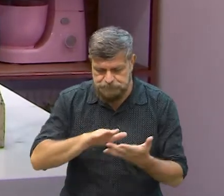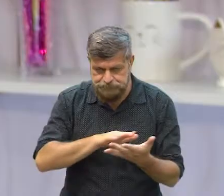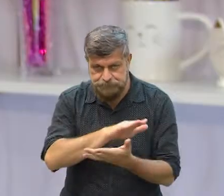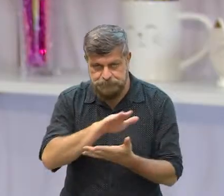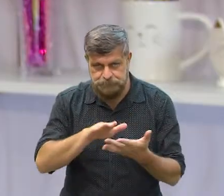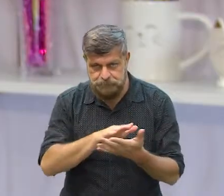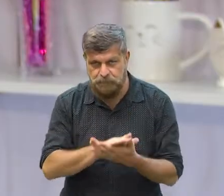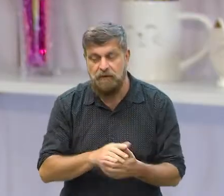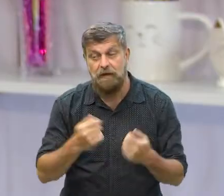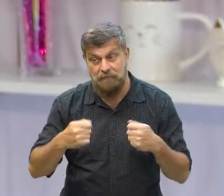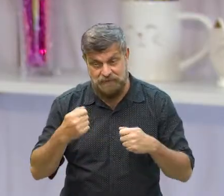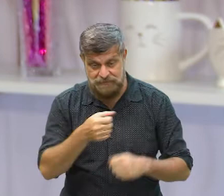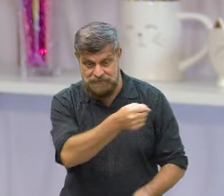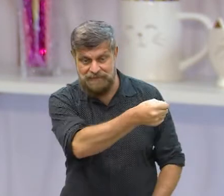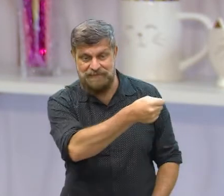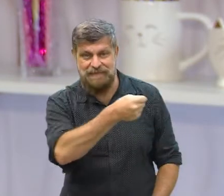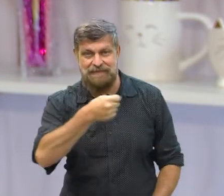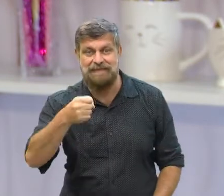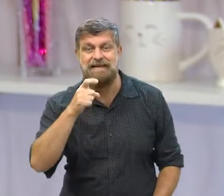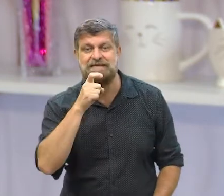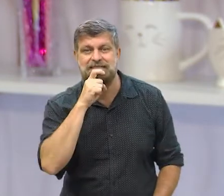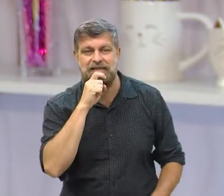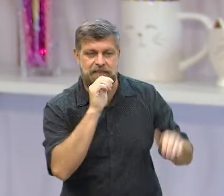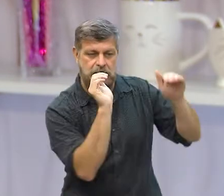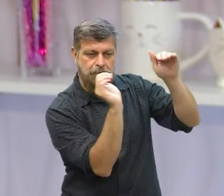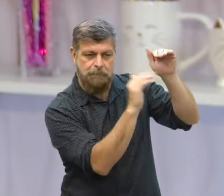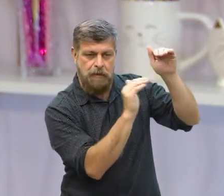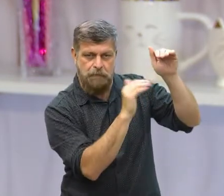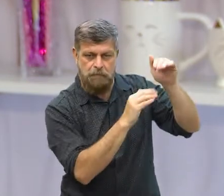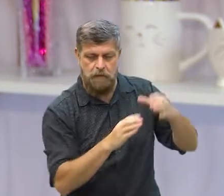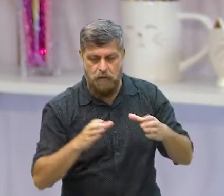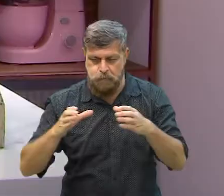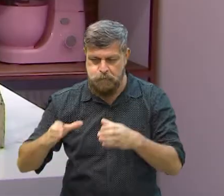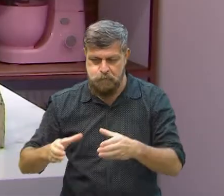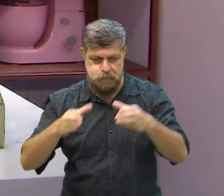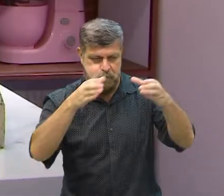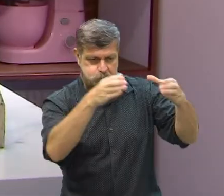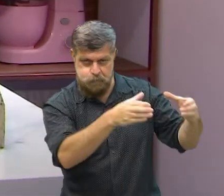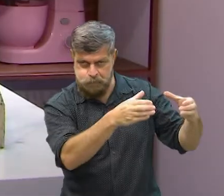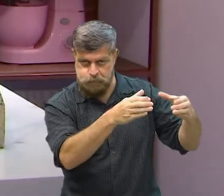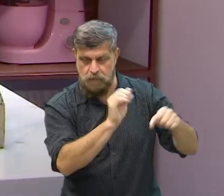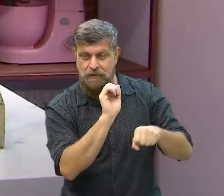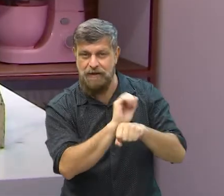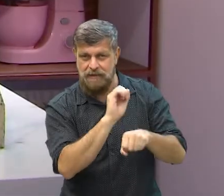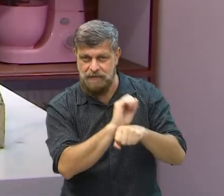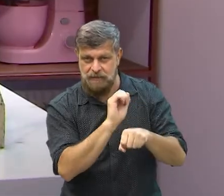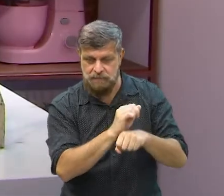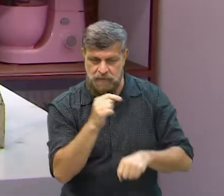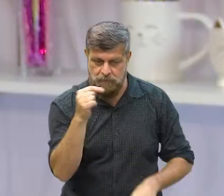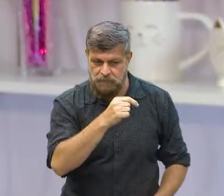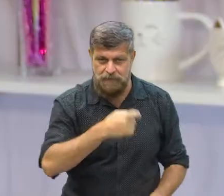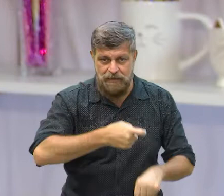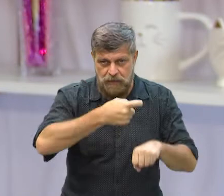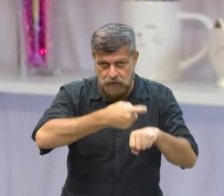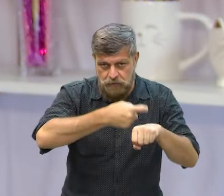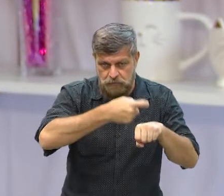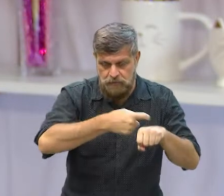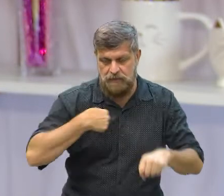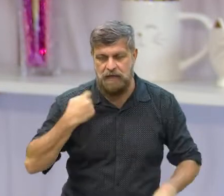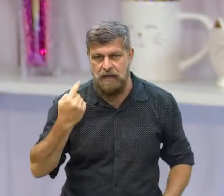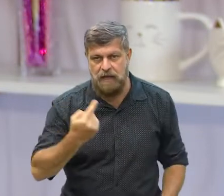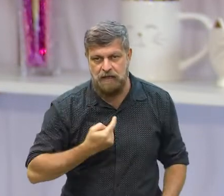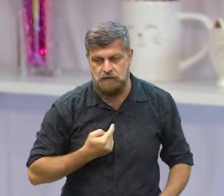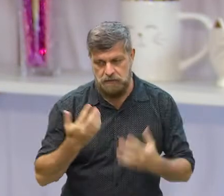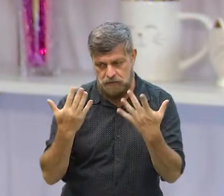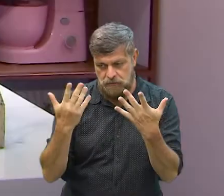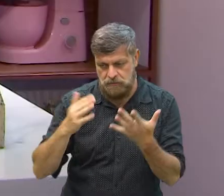também, né? Vai para geladeira. Depois que a gente preparou a massa, ela precisa descansar um pouquinho na geladeira para pegar uma consistência, para que a gente consiga